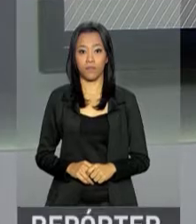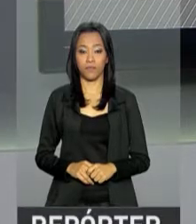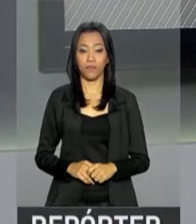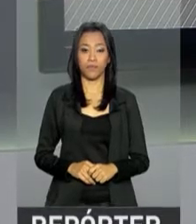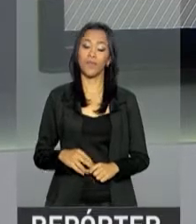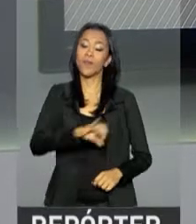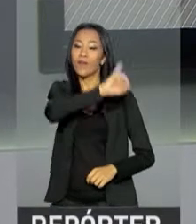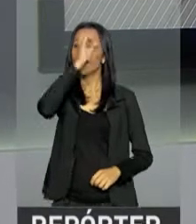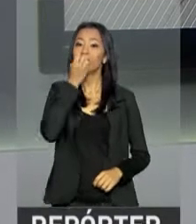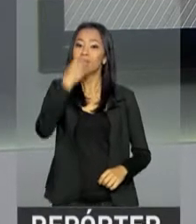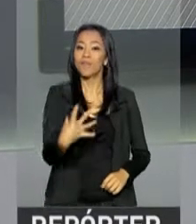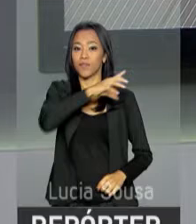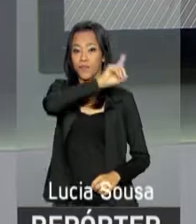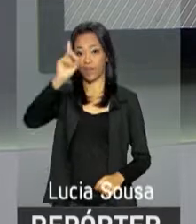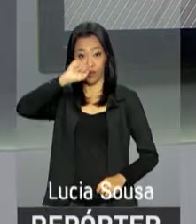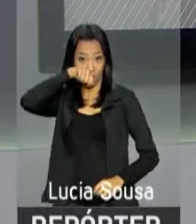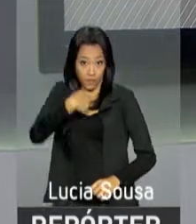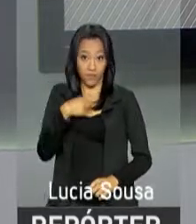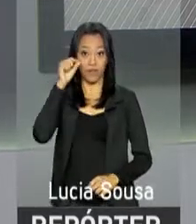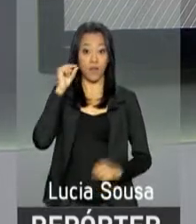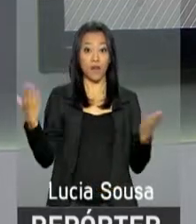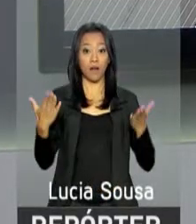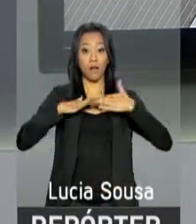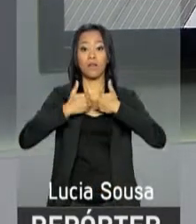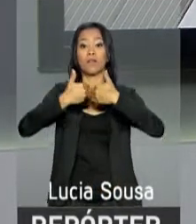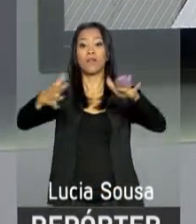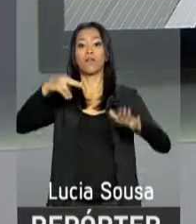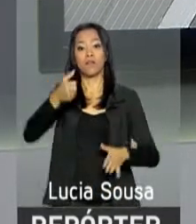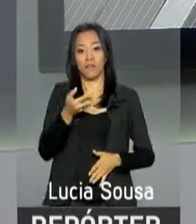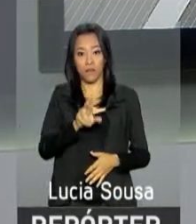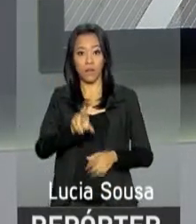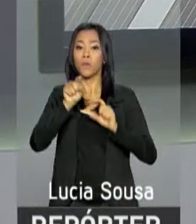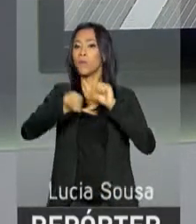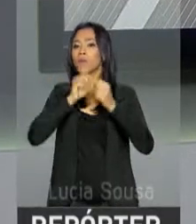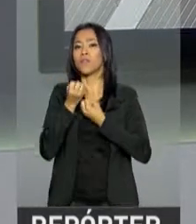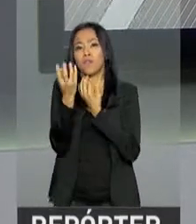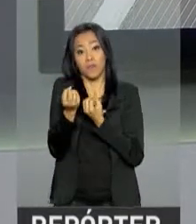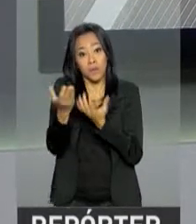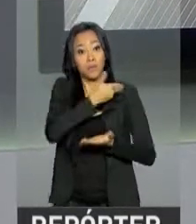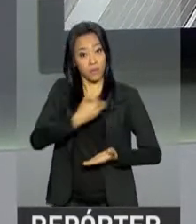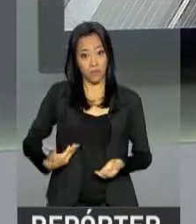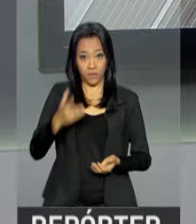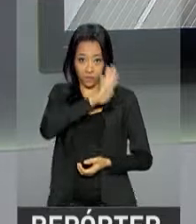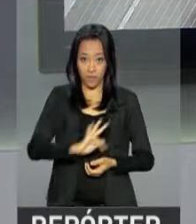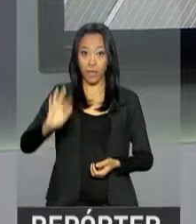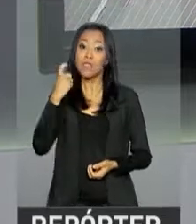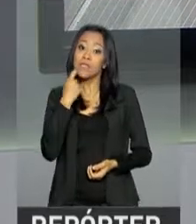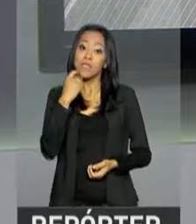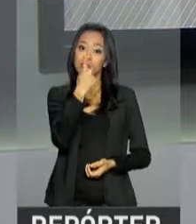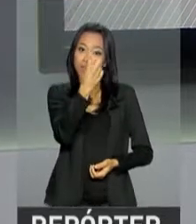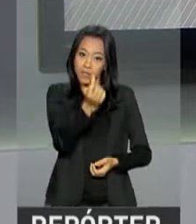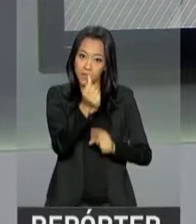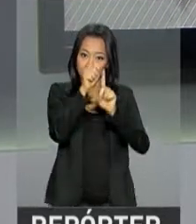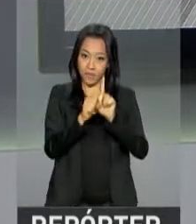olá bom dia sou o cara bate estamos no ar com repórter e nbr e as notícias do governo federal desta sexta feira 16